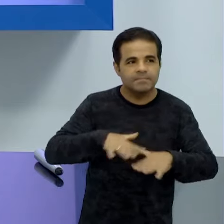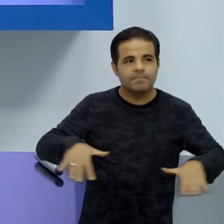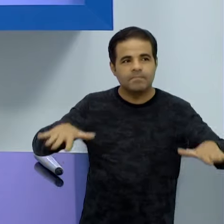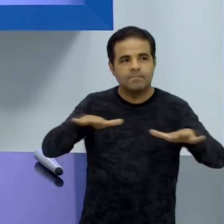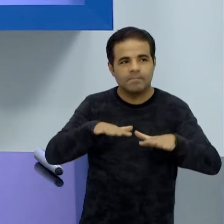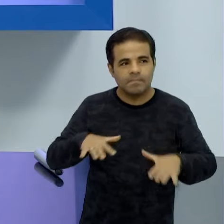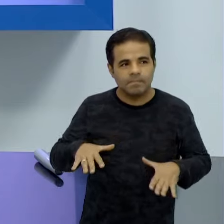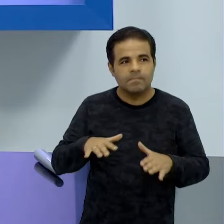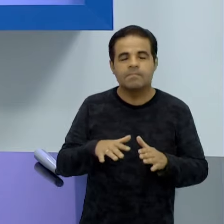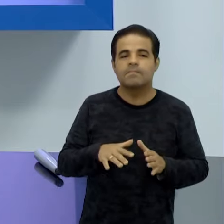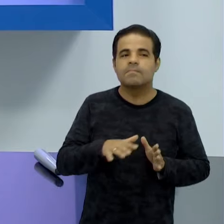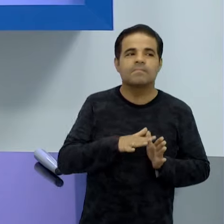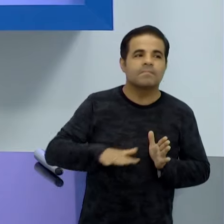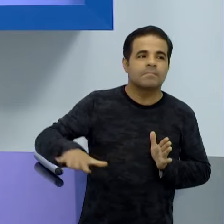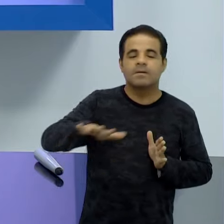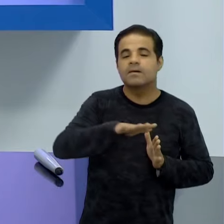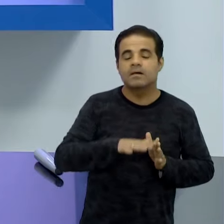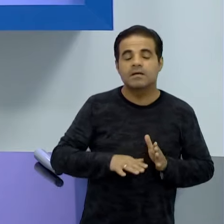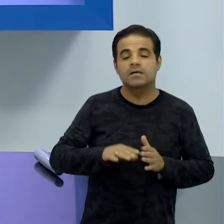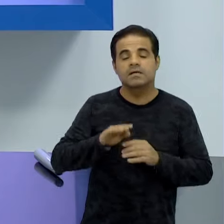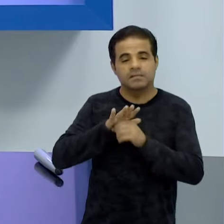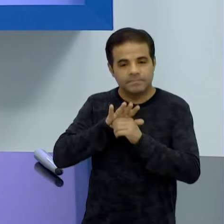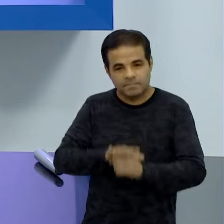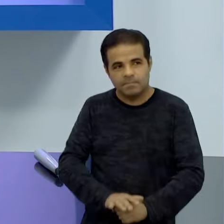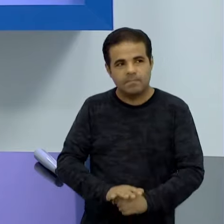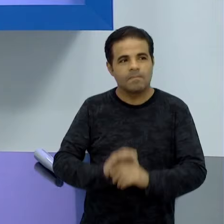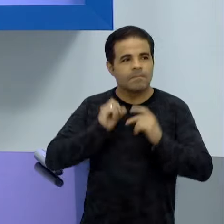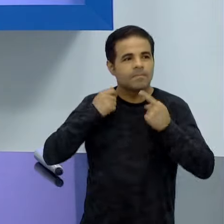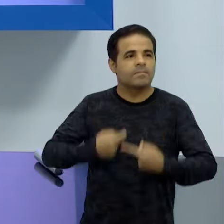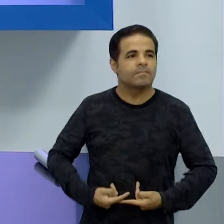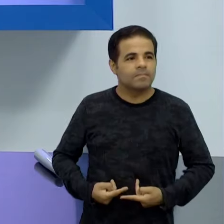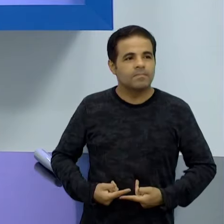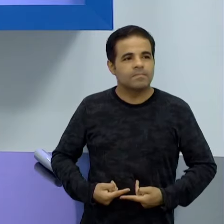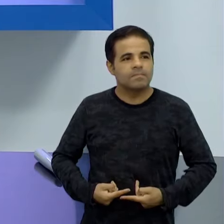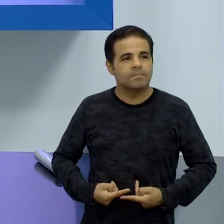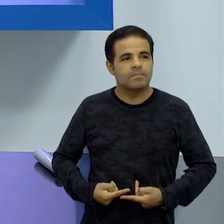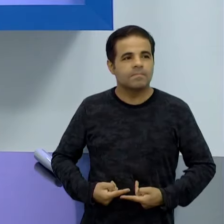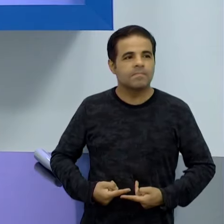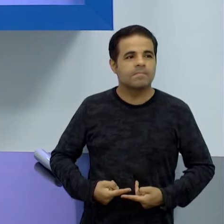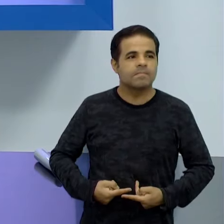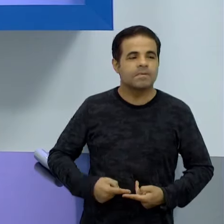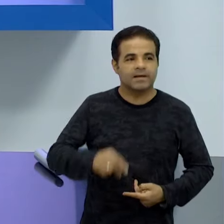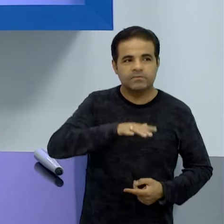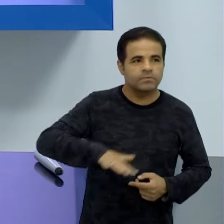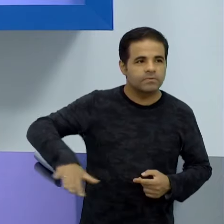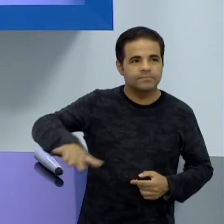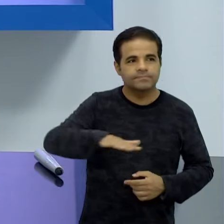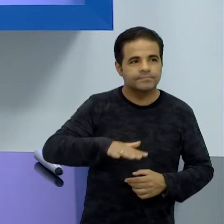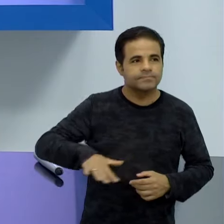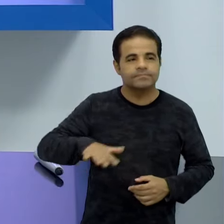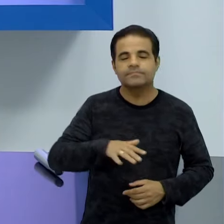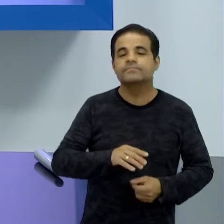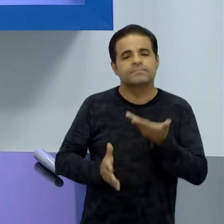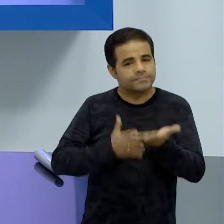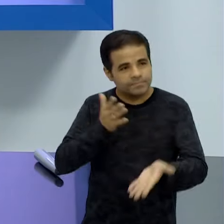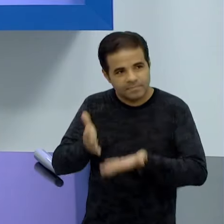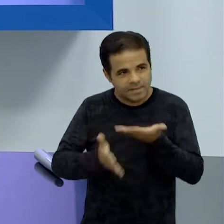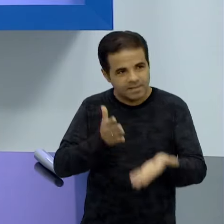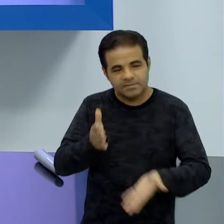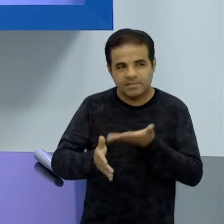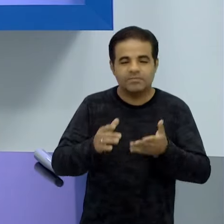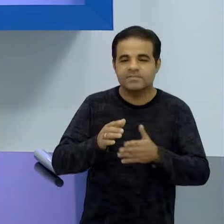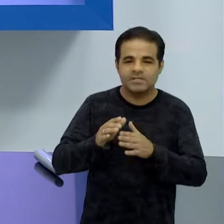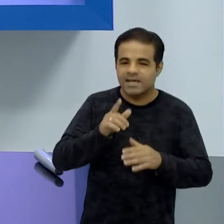eles vivem em condições subhumanas. Por quê? Eles não têm tratamento de água, as